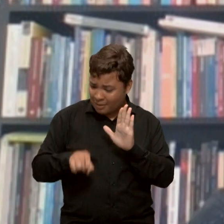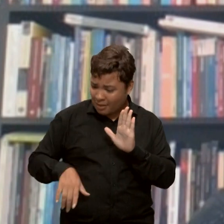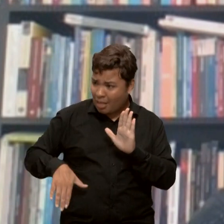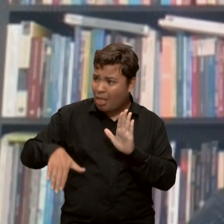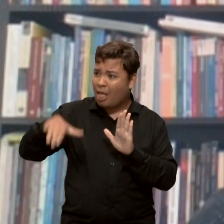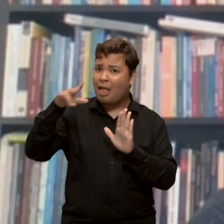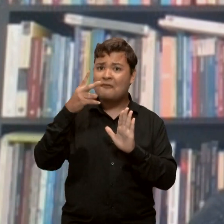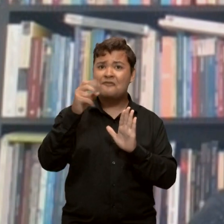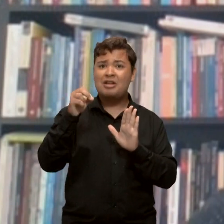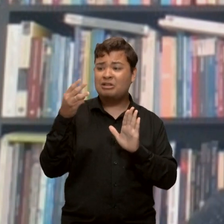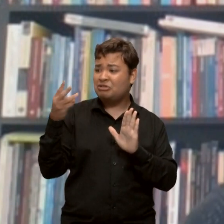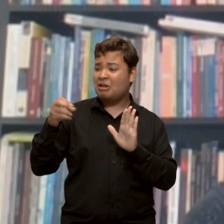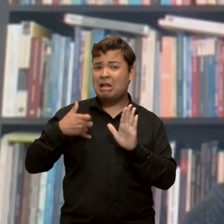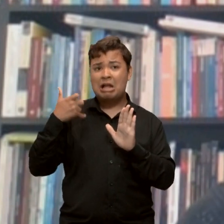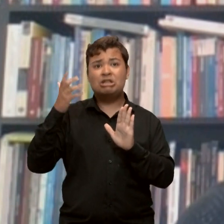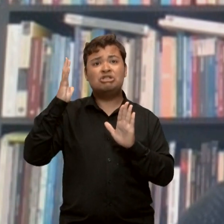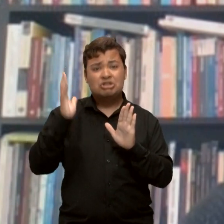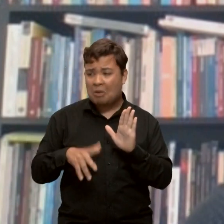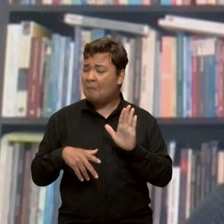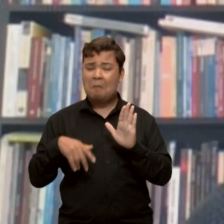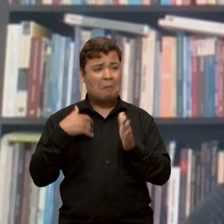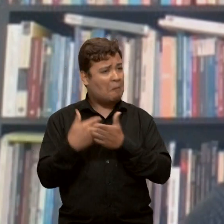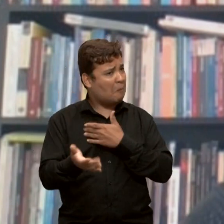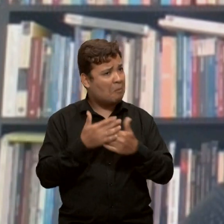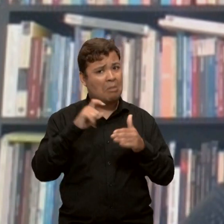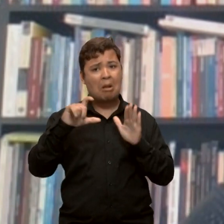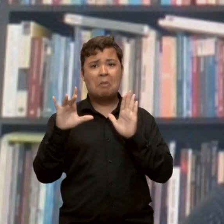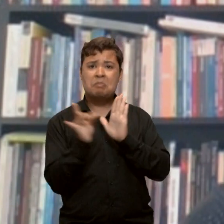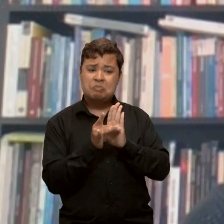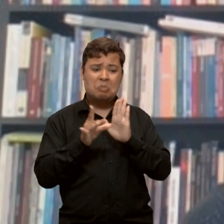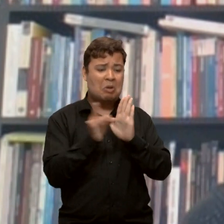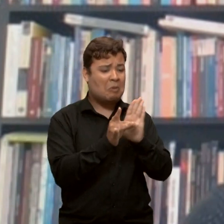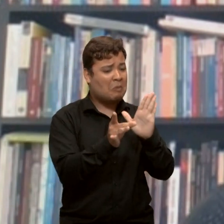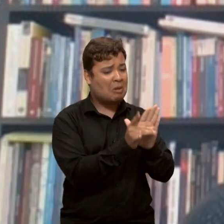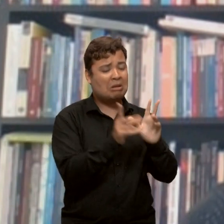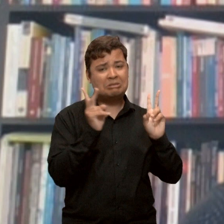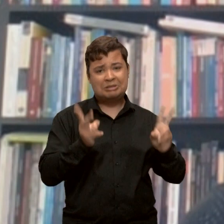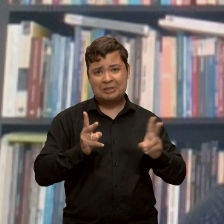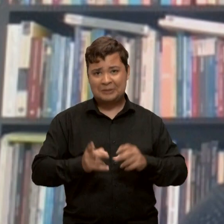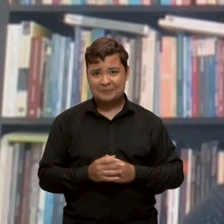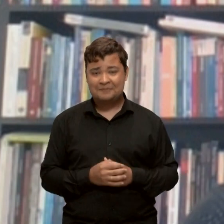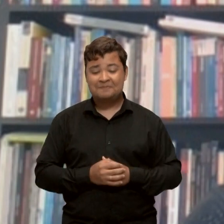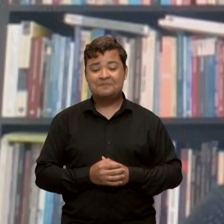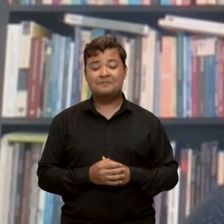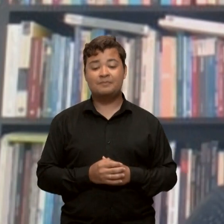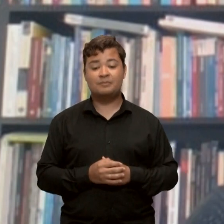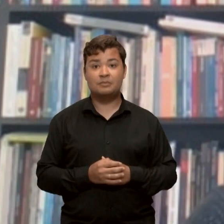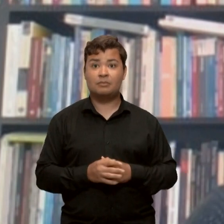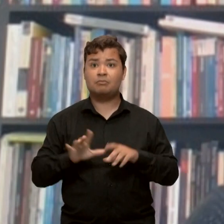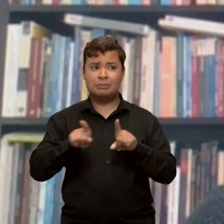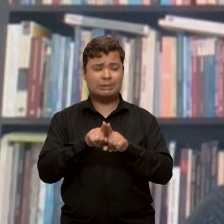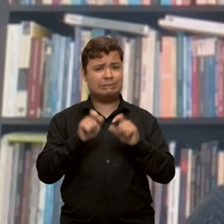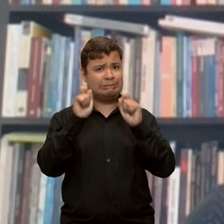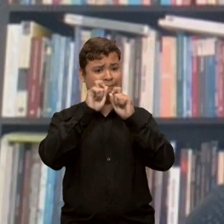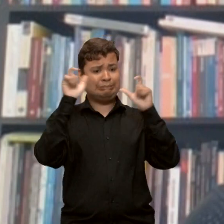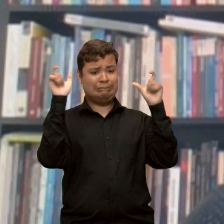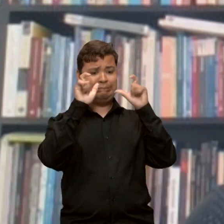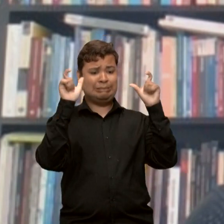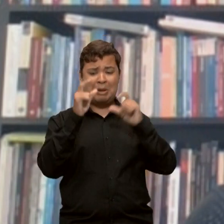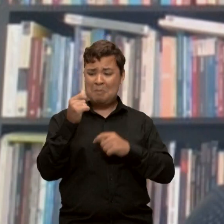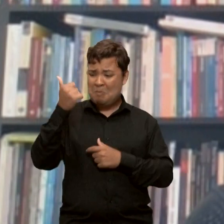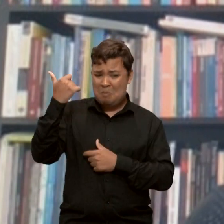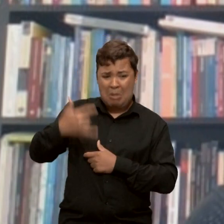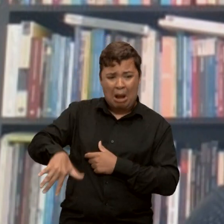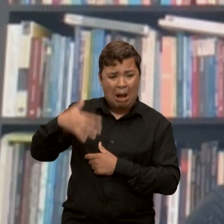pessoas de bastante idade colecionando. E aí a questão que chamou muita atenção também, além da faixa etária, são esses preços estratosféricos que